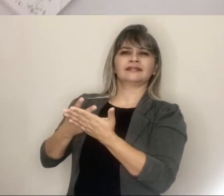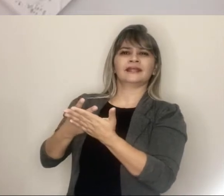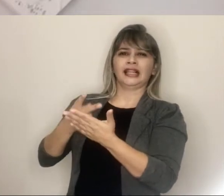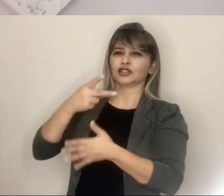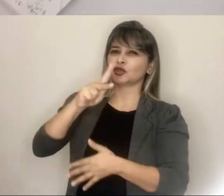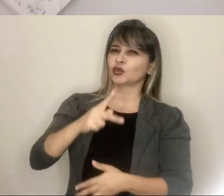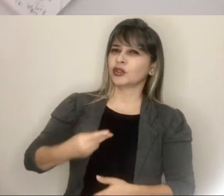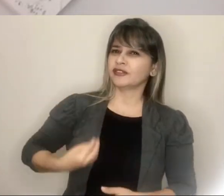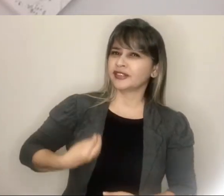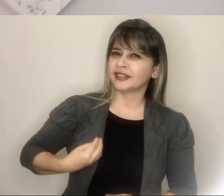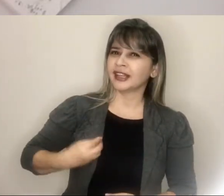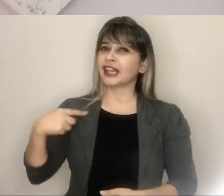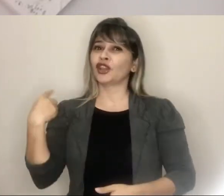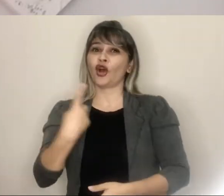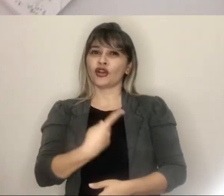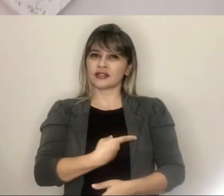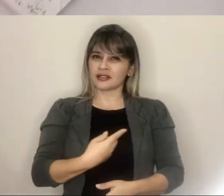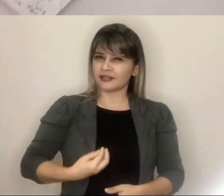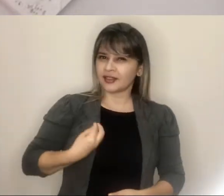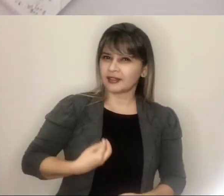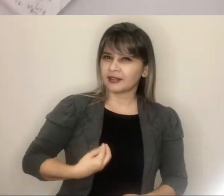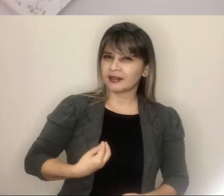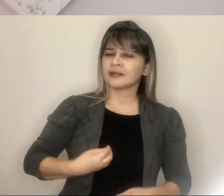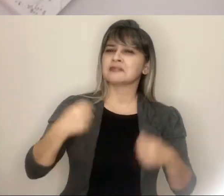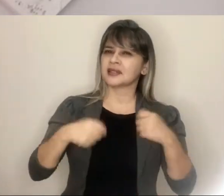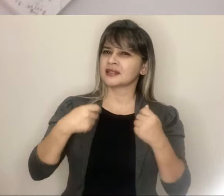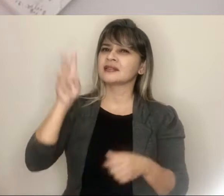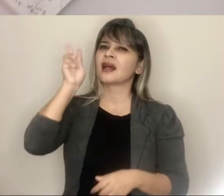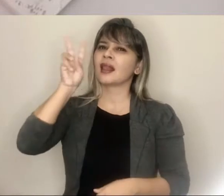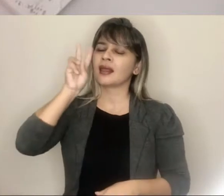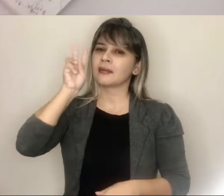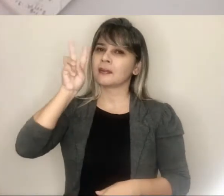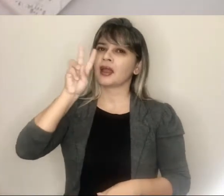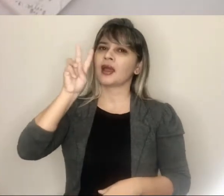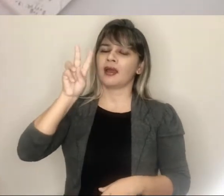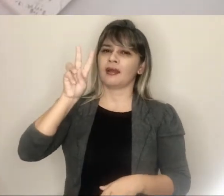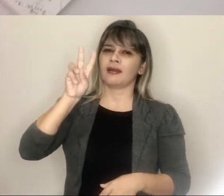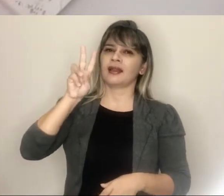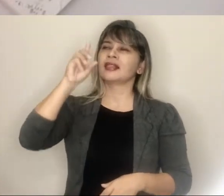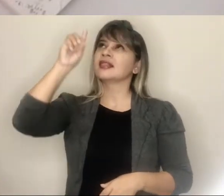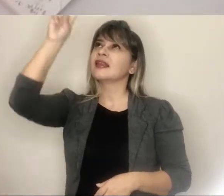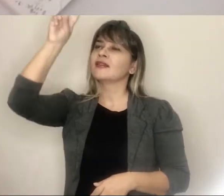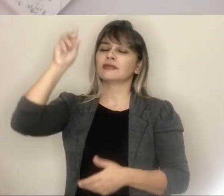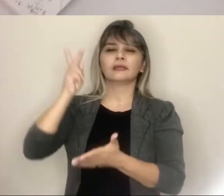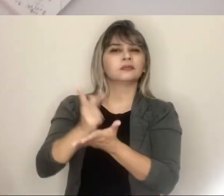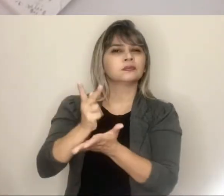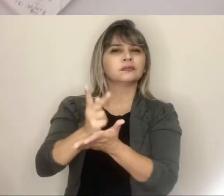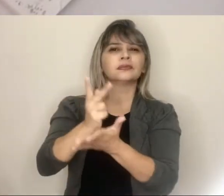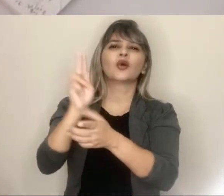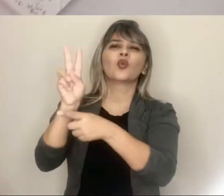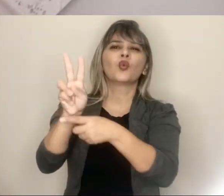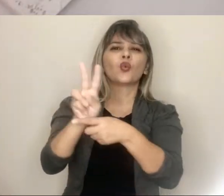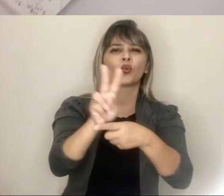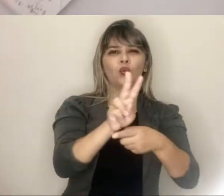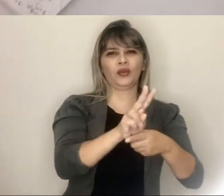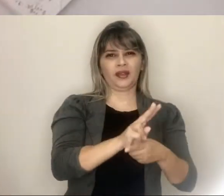vida. Quando fazemos isso, agradecidos, nós nos lembramos que Deus ele tem